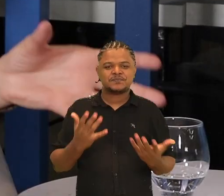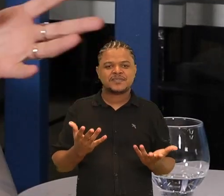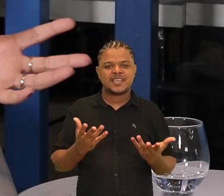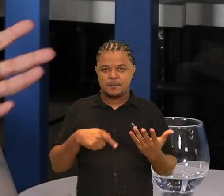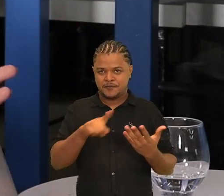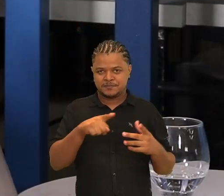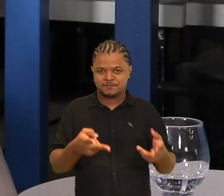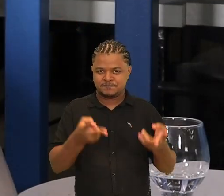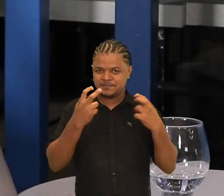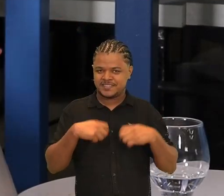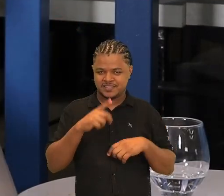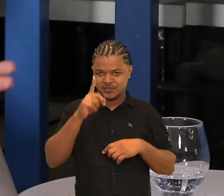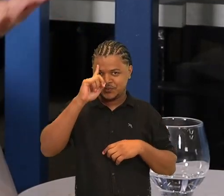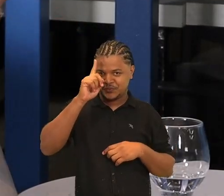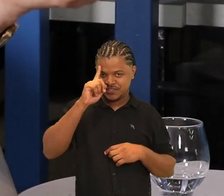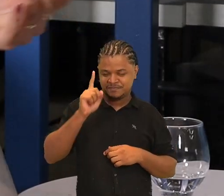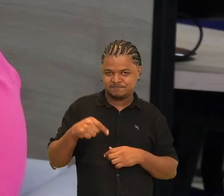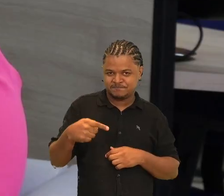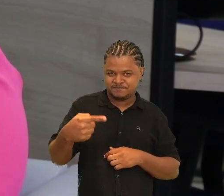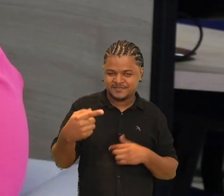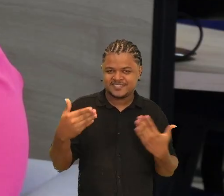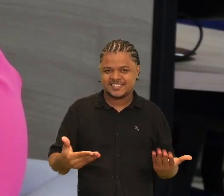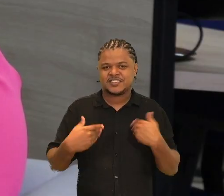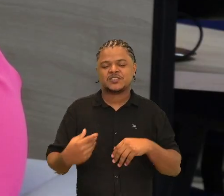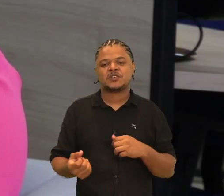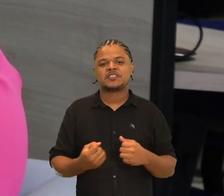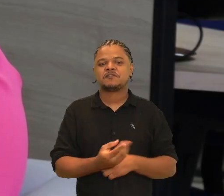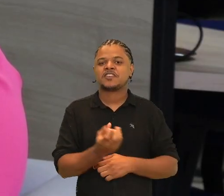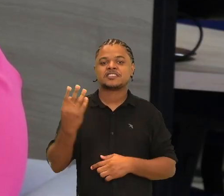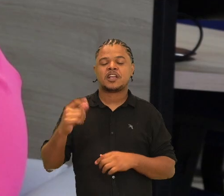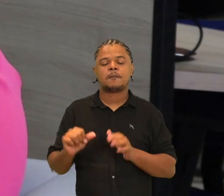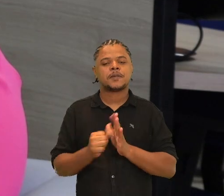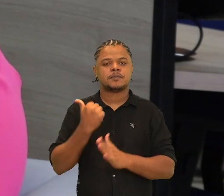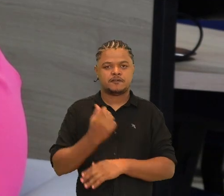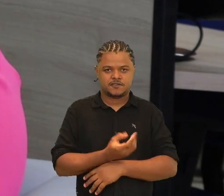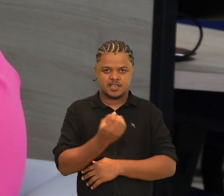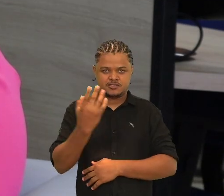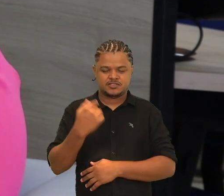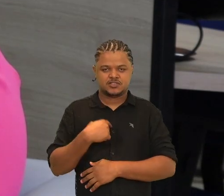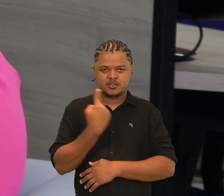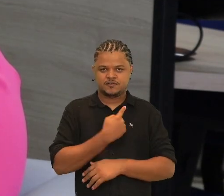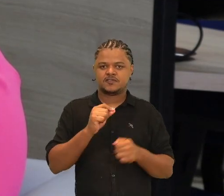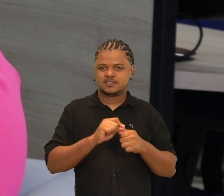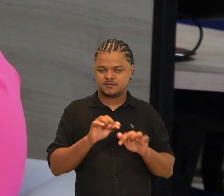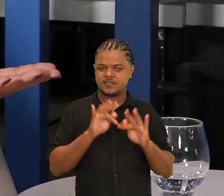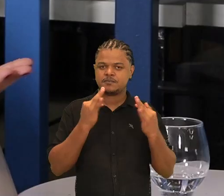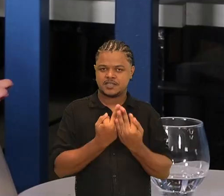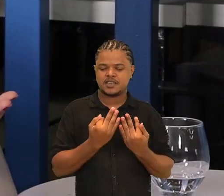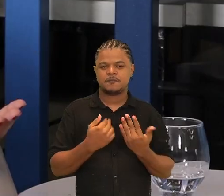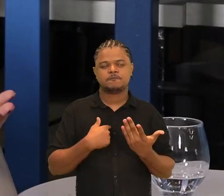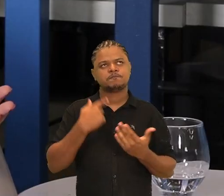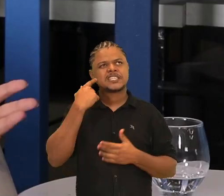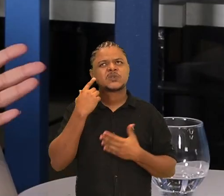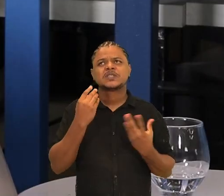vocês verem como essa questão da rotina com eles, essa viagem. A primeira viagem que a gente fez em família, a gente pensou, a gente não sabia como é que ia